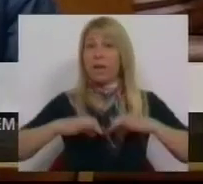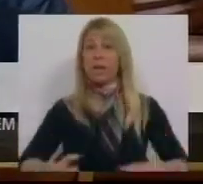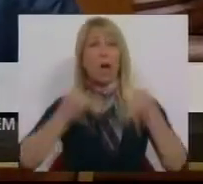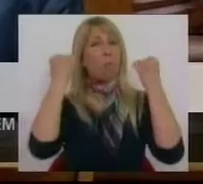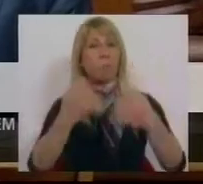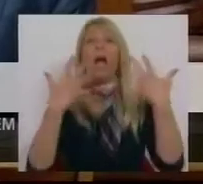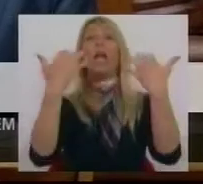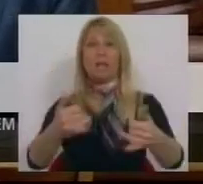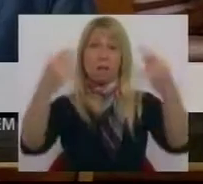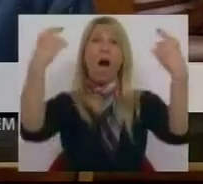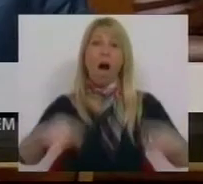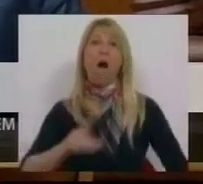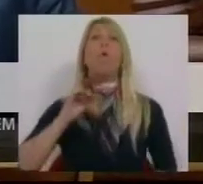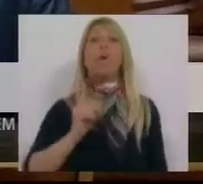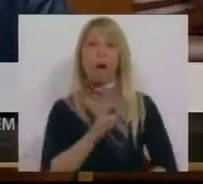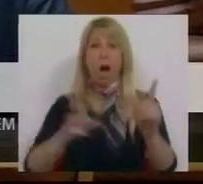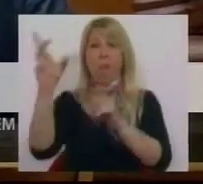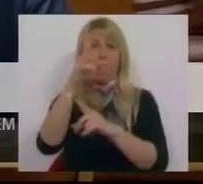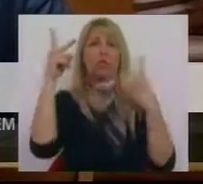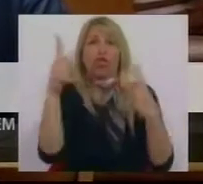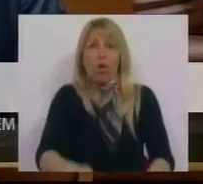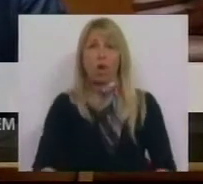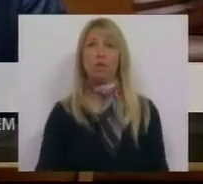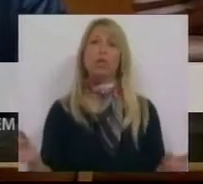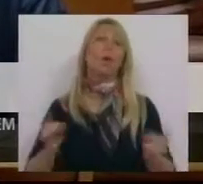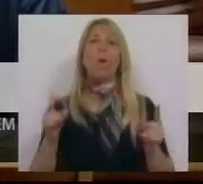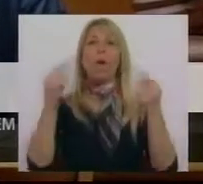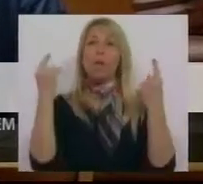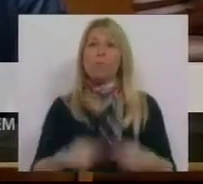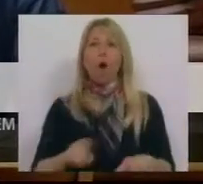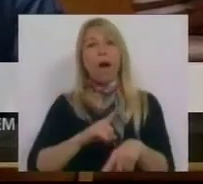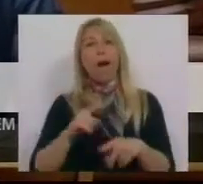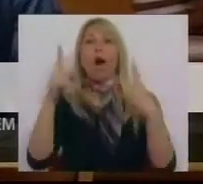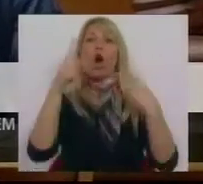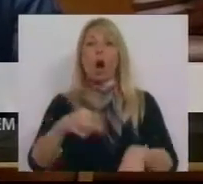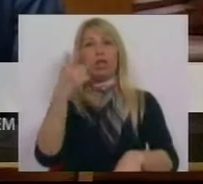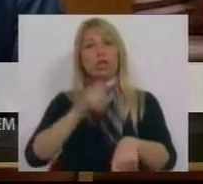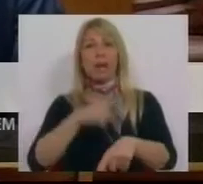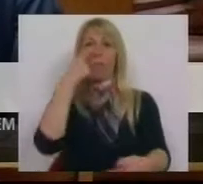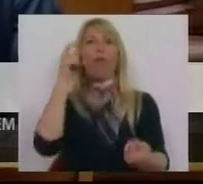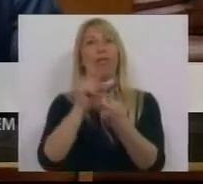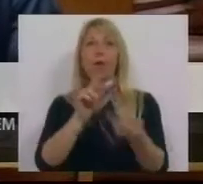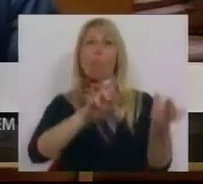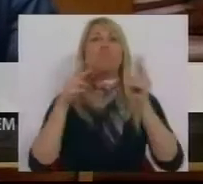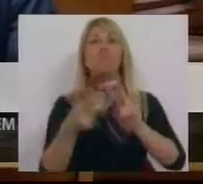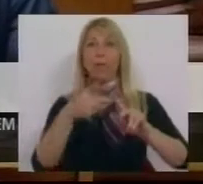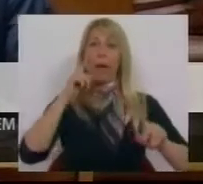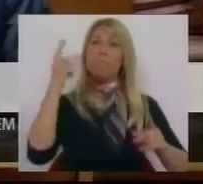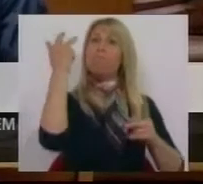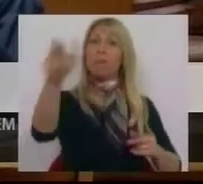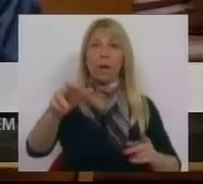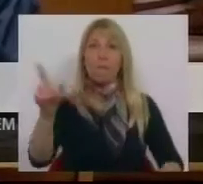sequencialmente, é um aumento dos cortes, não apenas cortes que eram temporários para ficarem permanentes, mas cortes permanentes